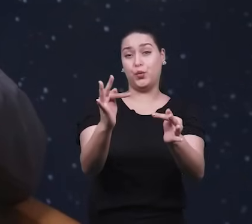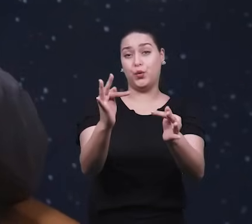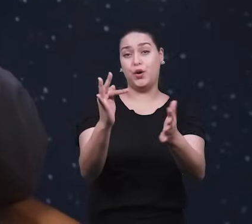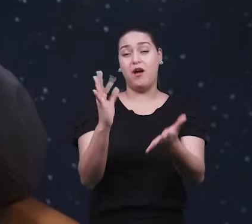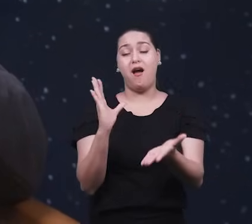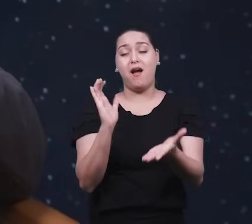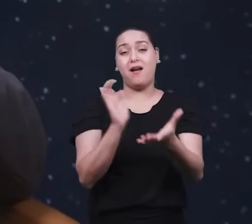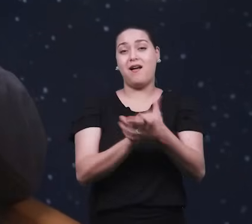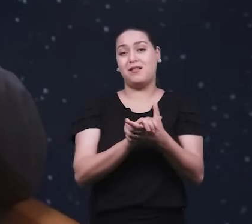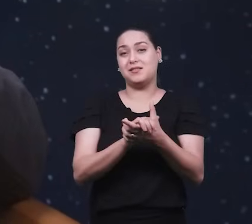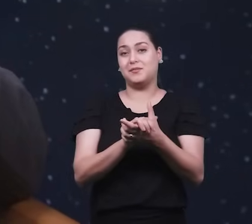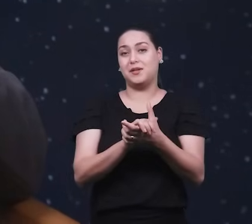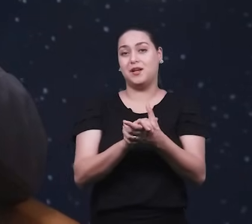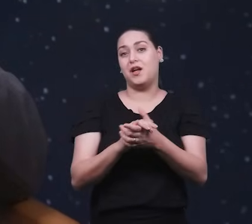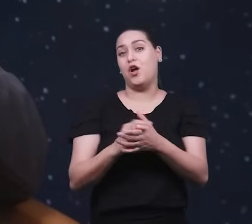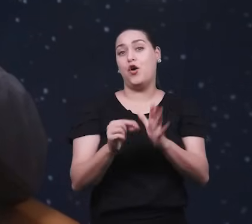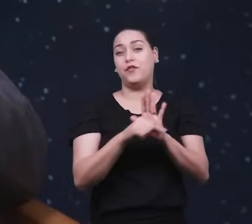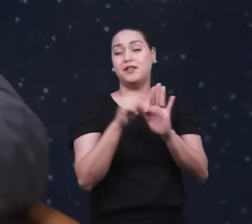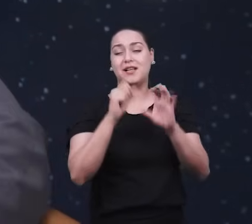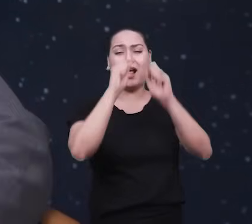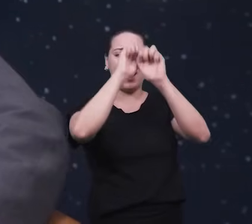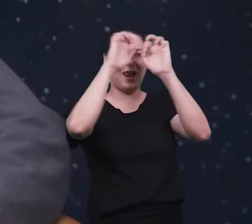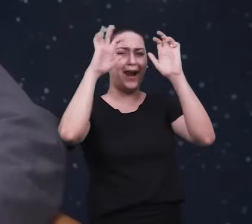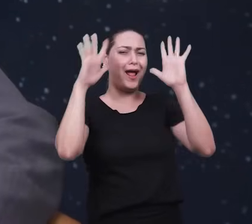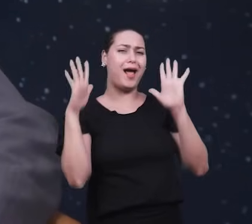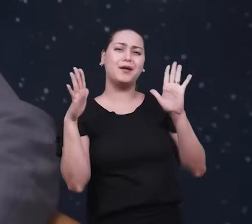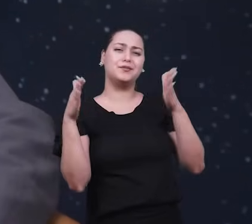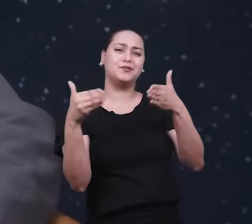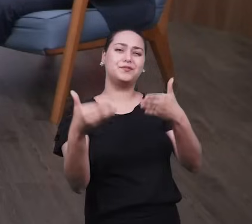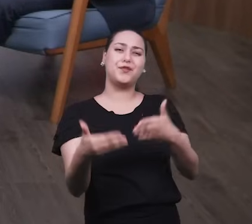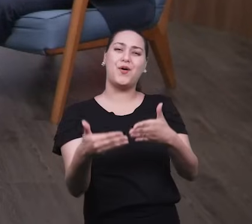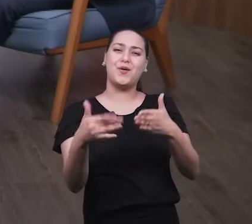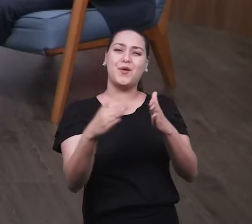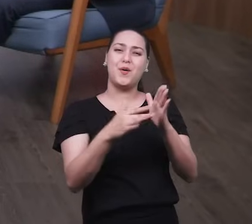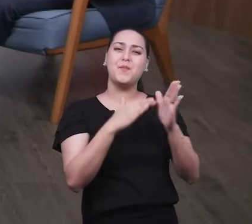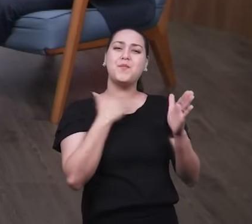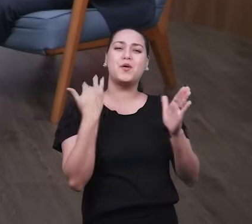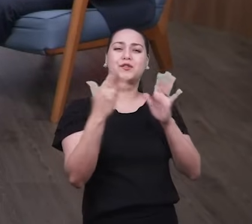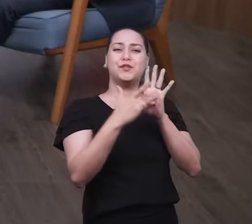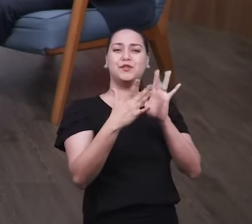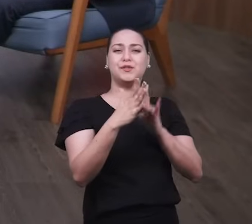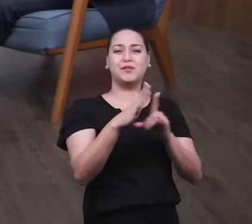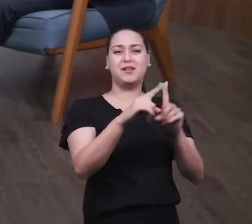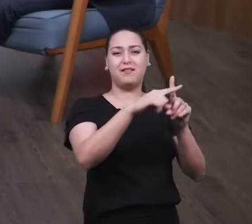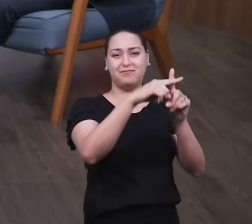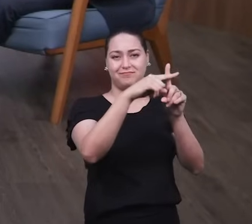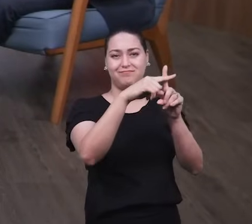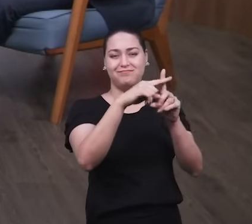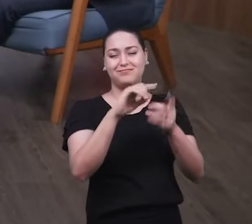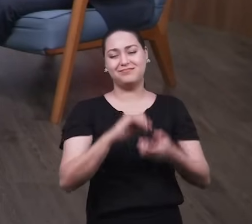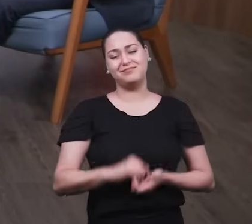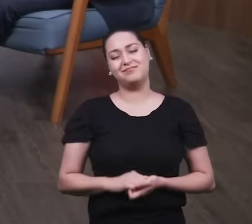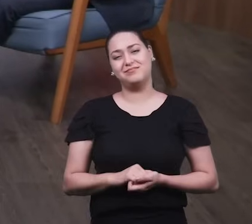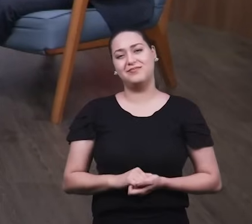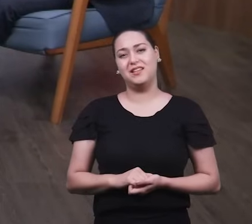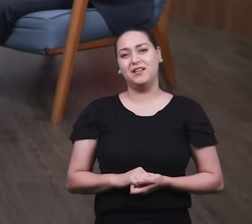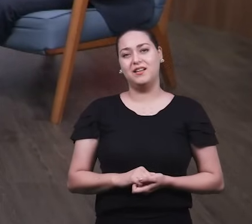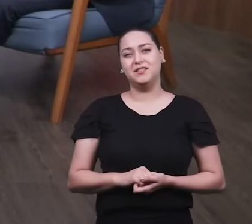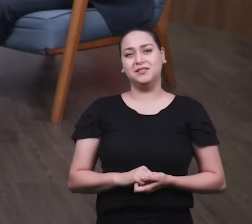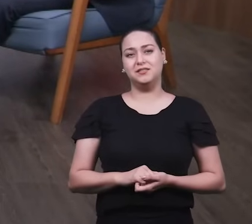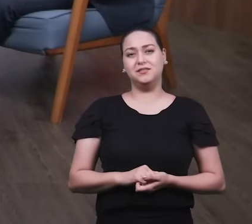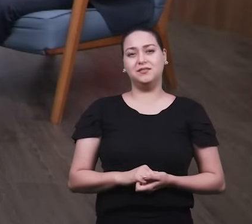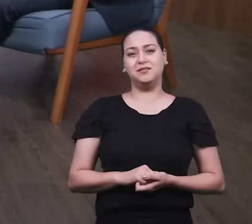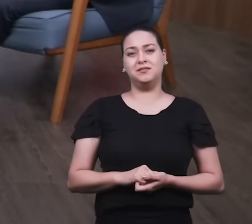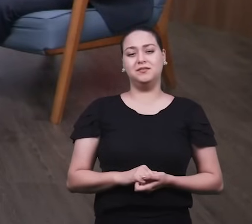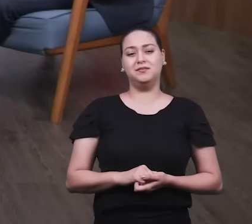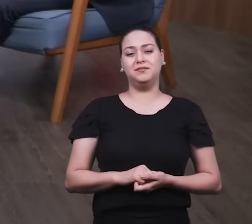ele claramente nos lembra do sacrifício de Jesus na cruz. Amém. E é como, bem colocado aqui